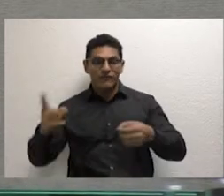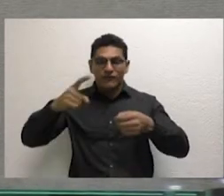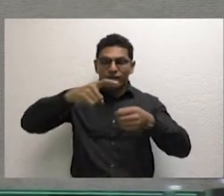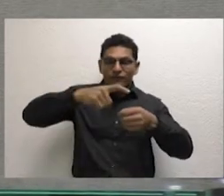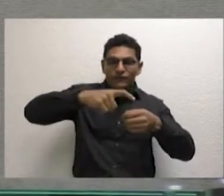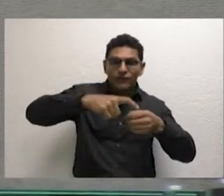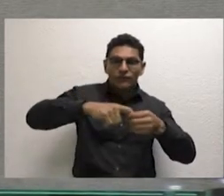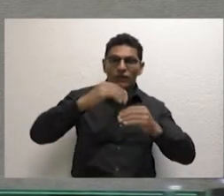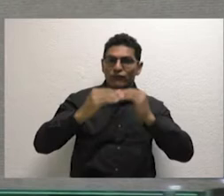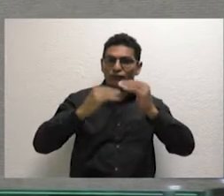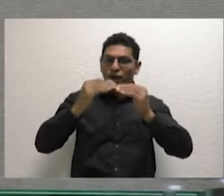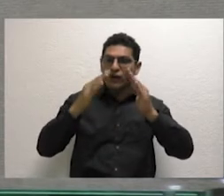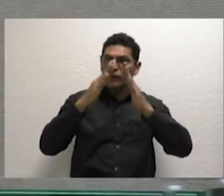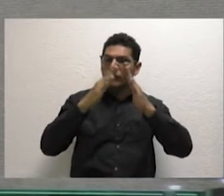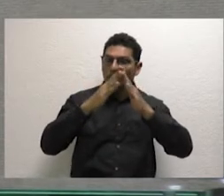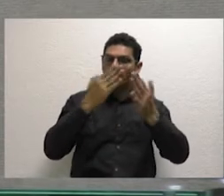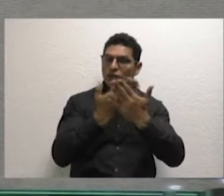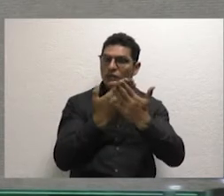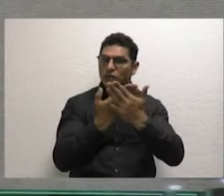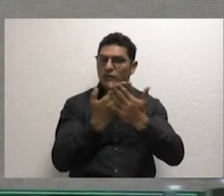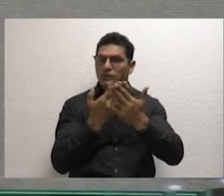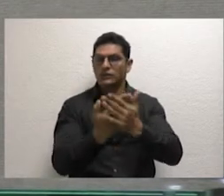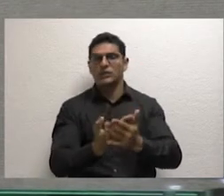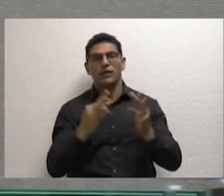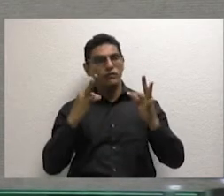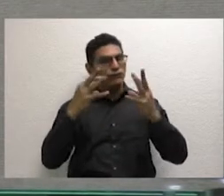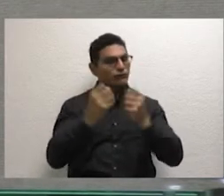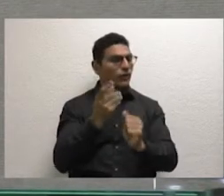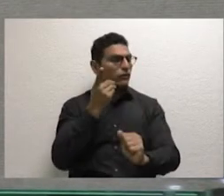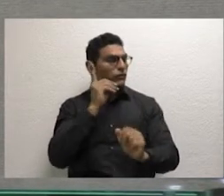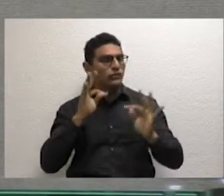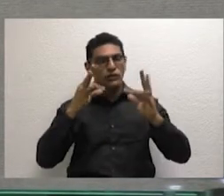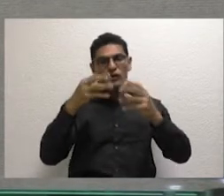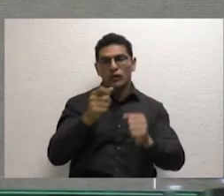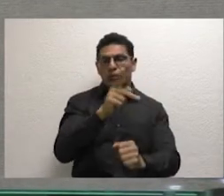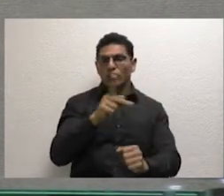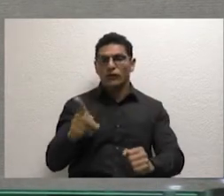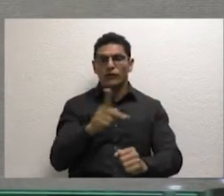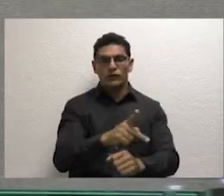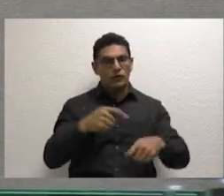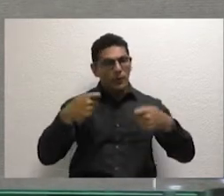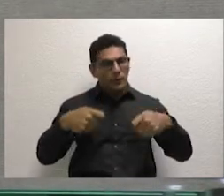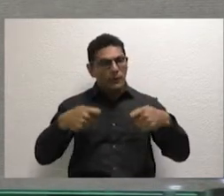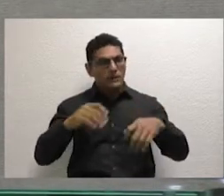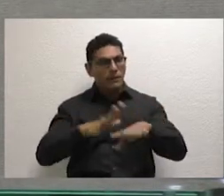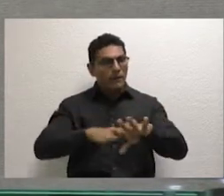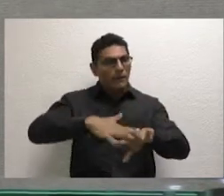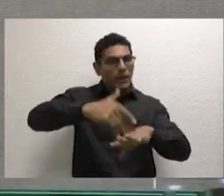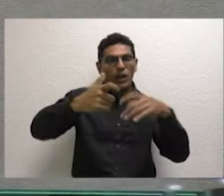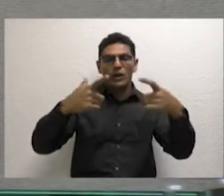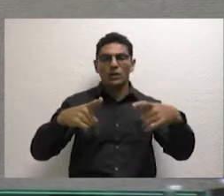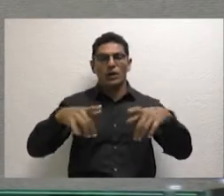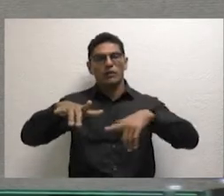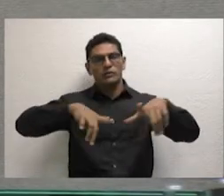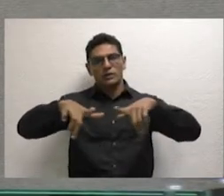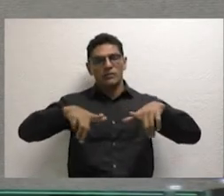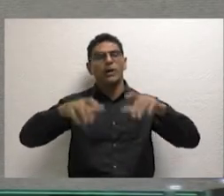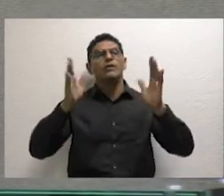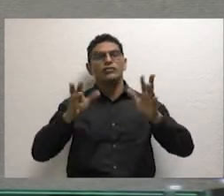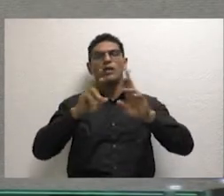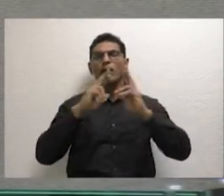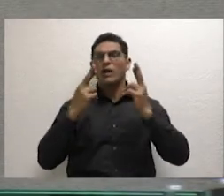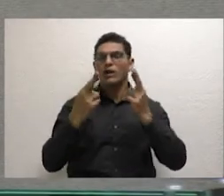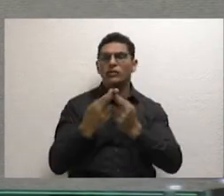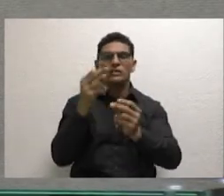o professor ele precisa de condições de trabalho e eu quero dizer para vocês que eu já tive algumas reuniões na